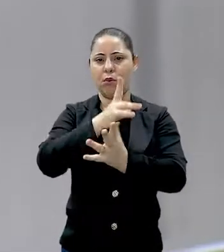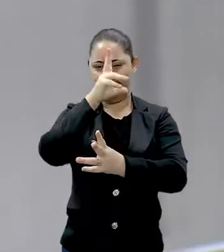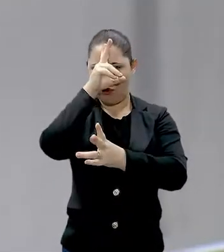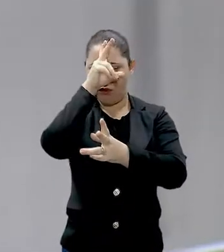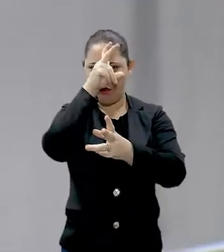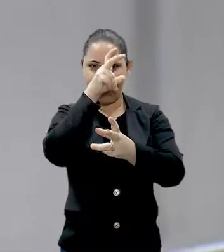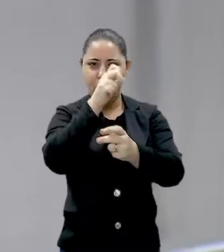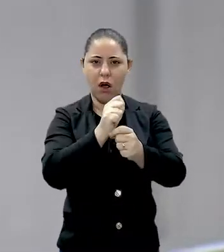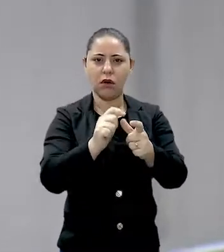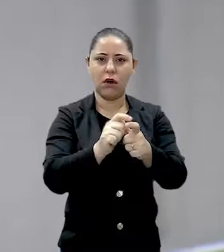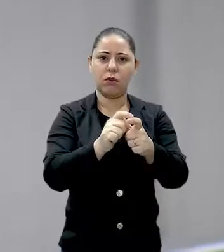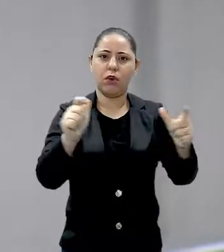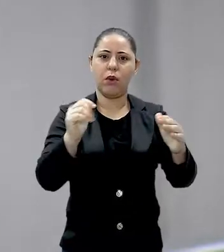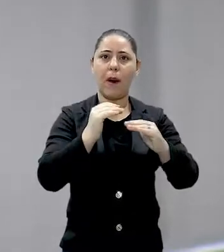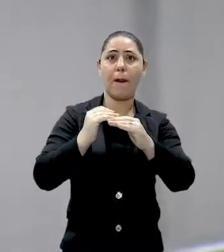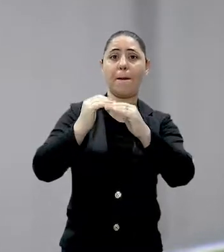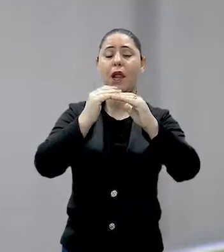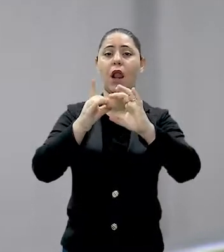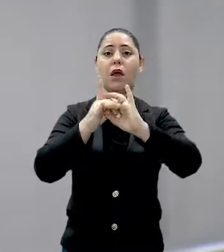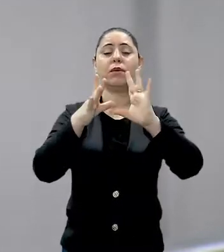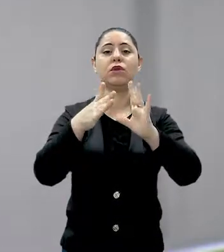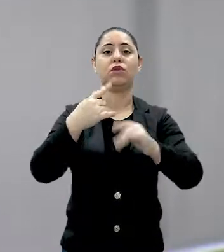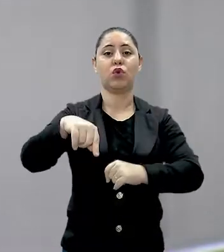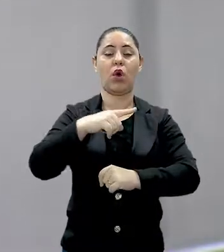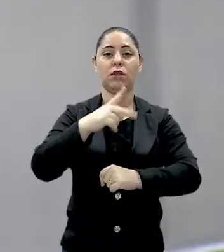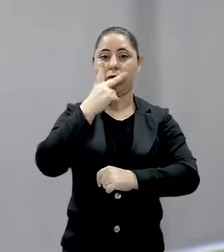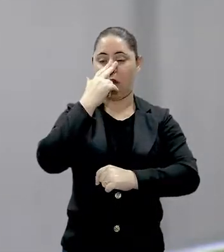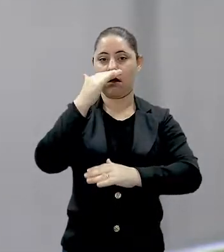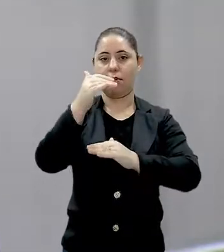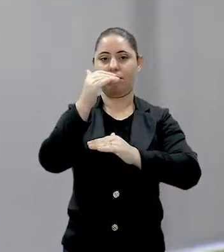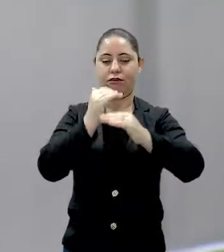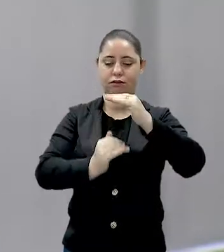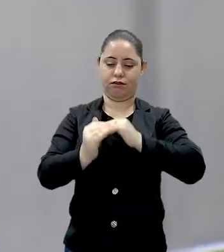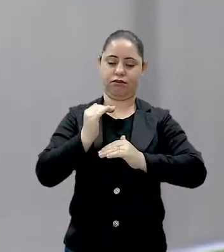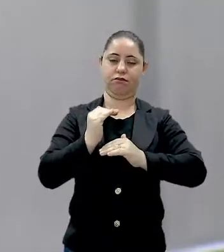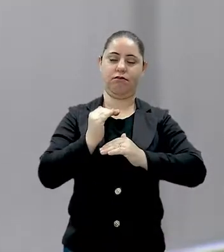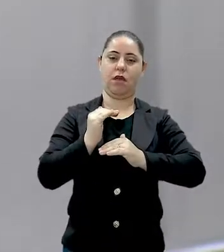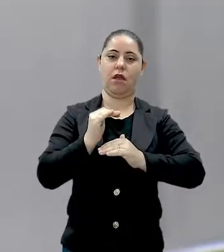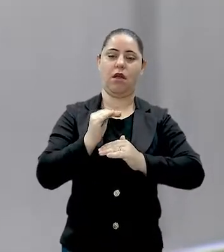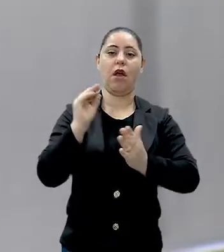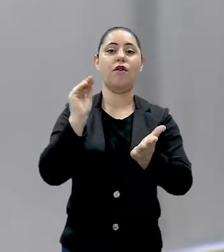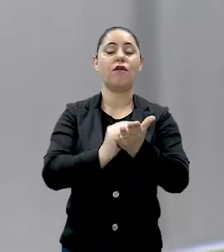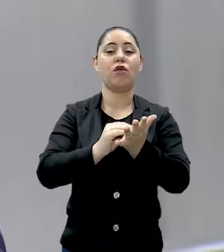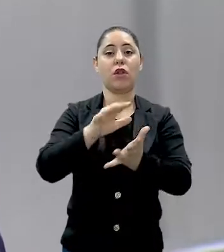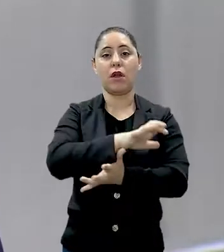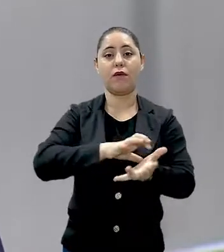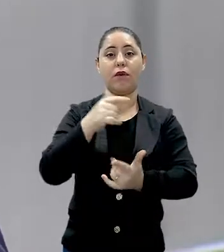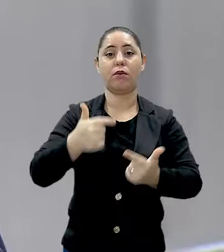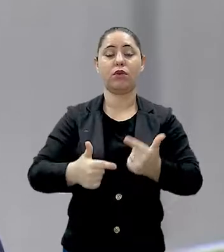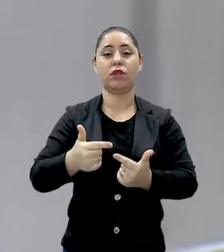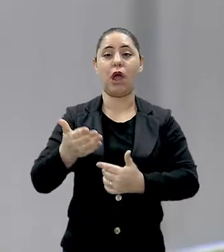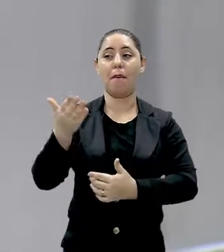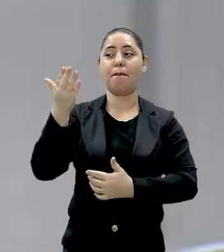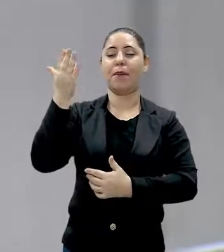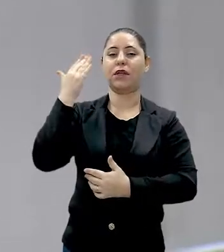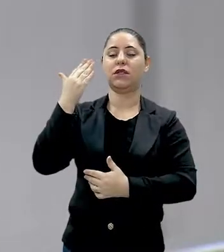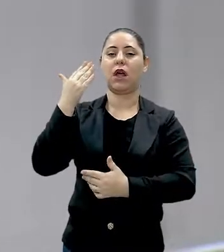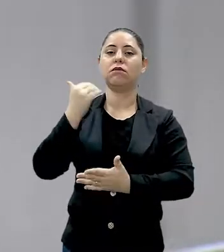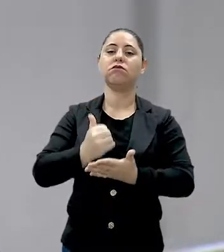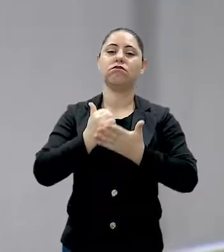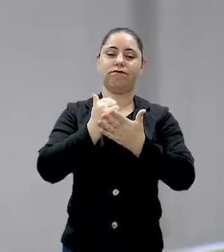para o fortalecimento, para a ampliação da democracia, e nós aqui estamos vivendo esse retrocesso. A falta da reforma política lá